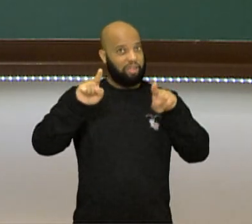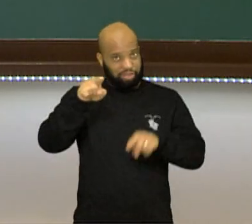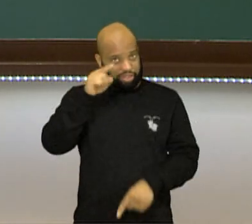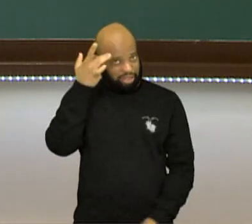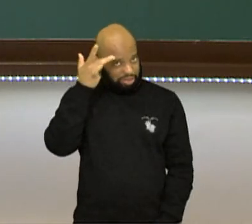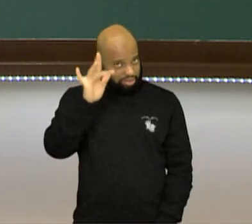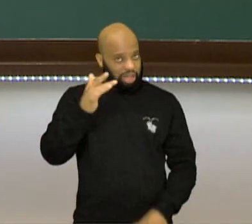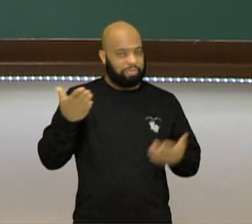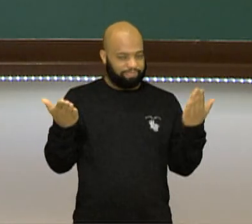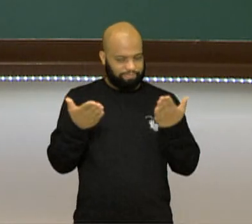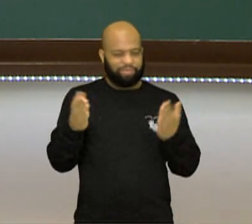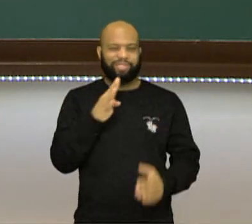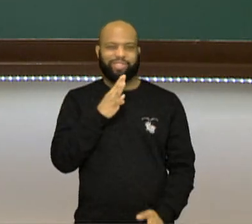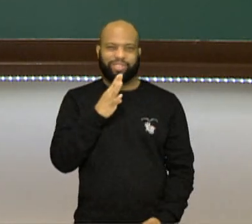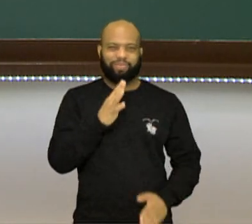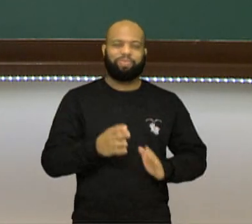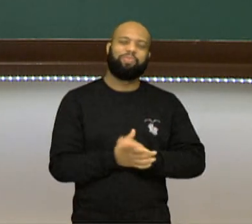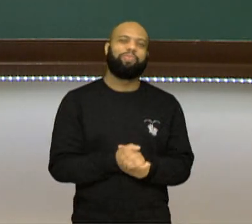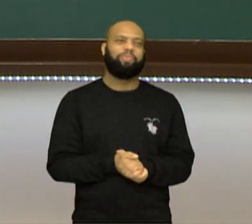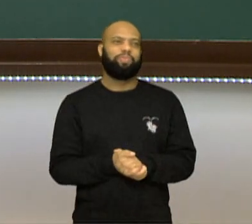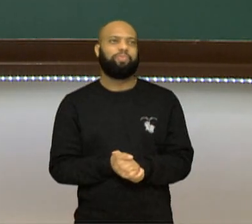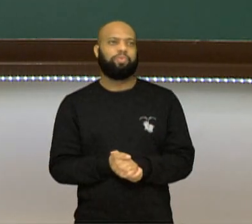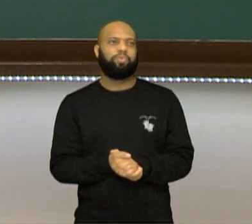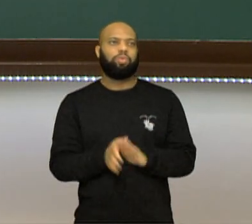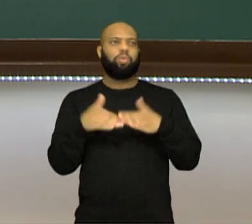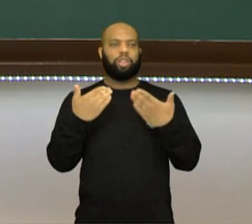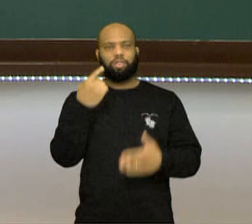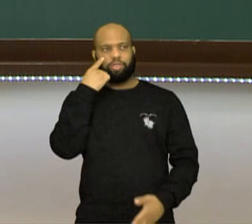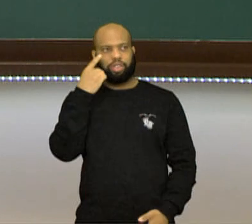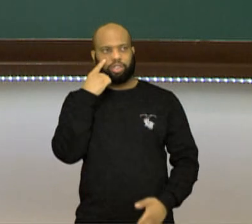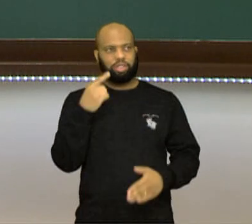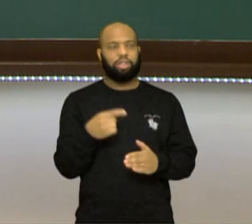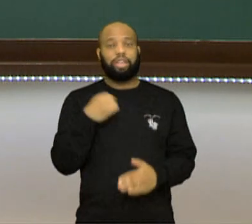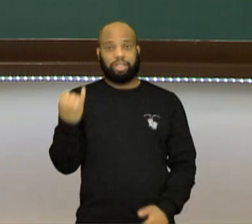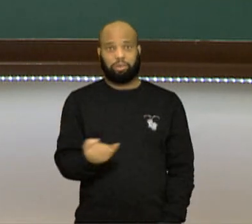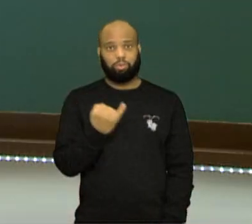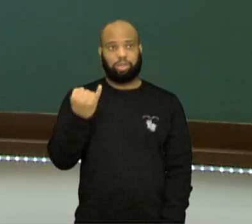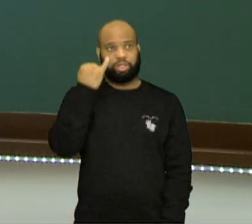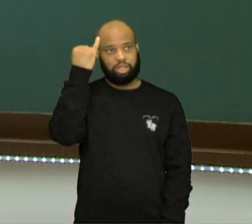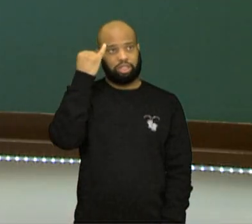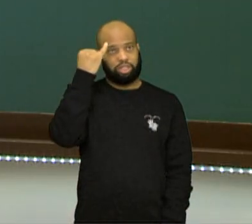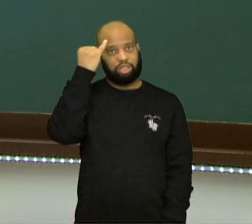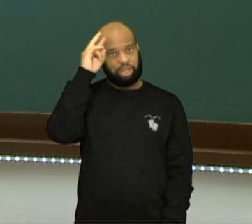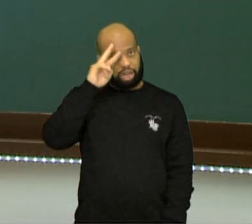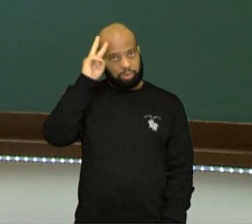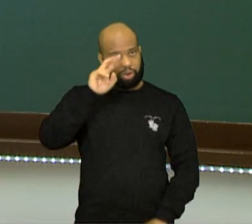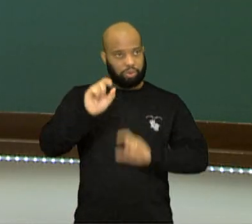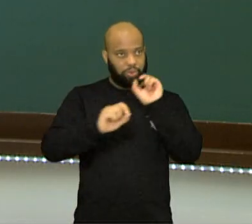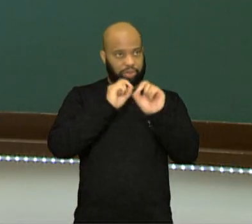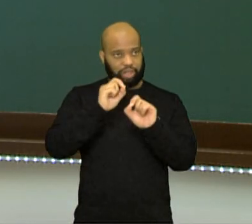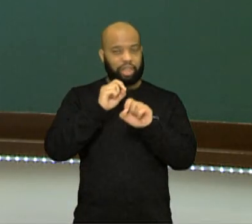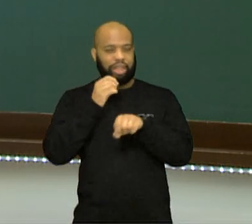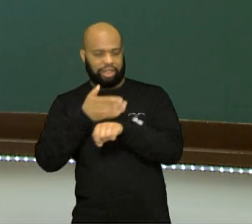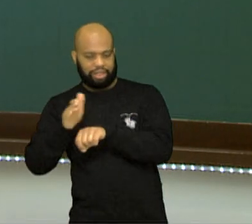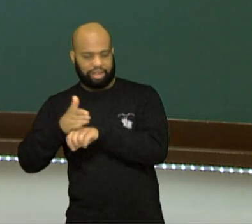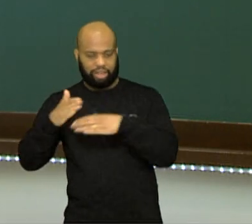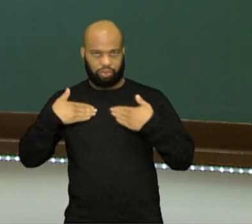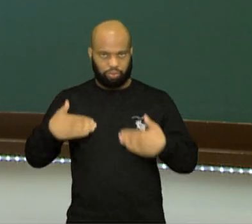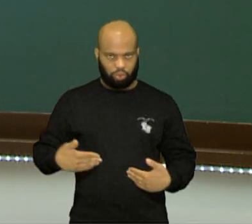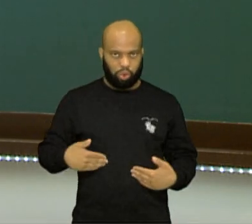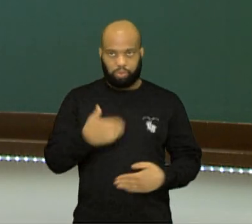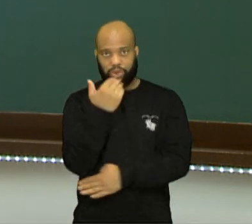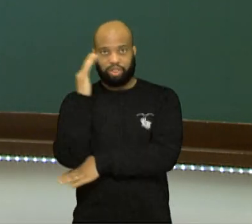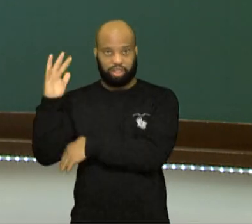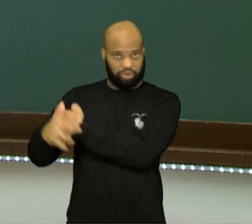hein? Então vamos conhecer? Então, primeiro lembrando, né? As práticas corporais de aventura são práticas